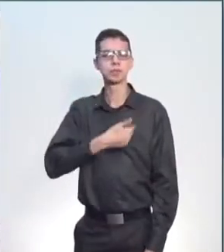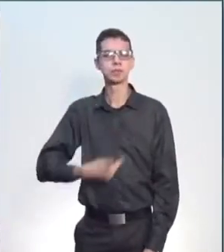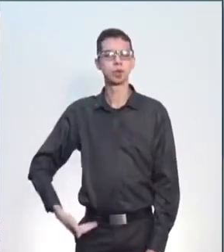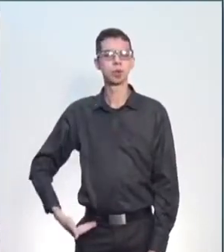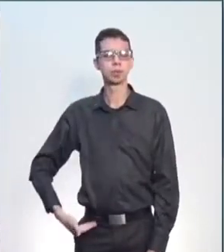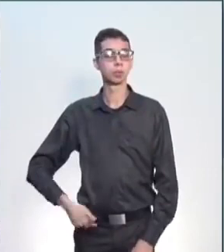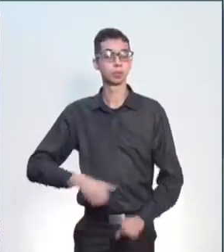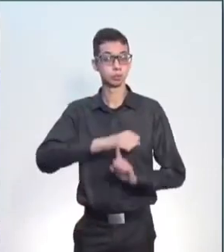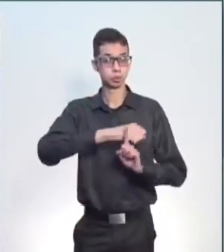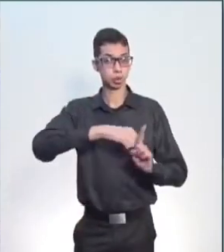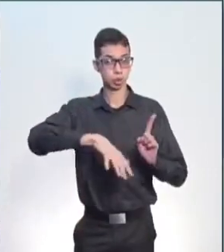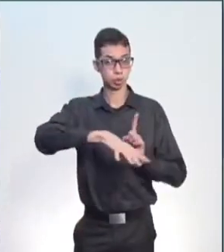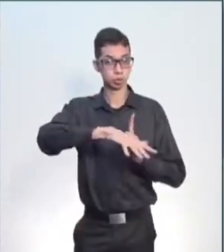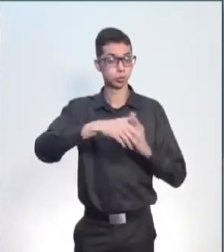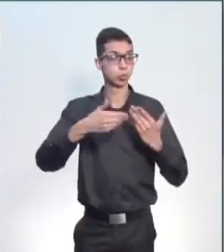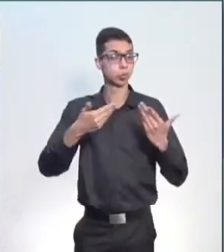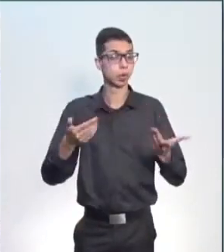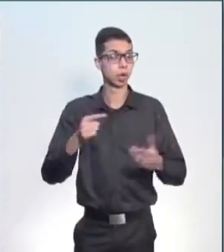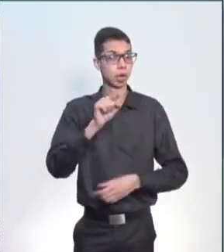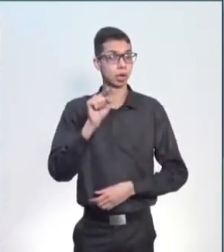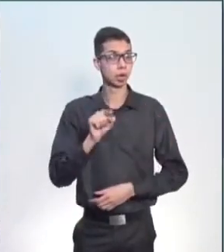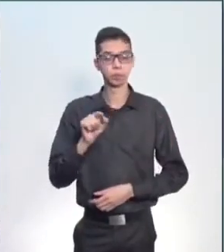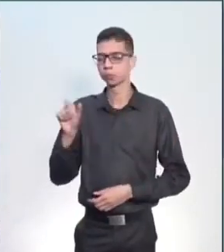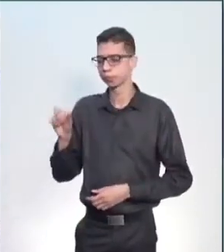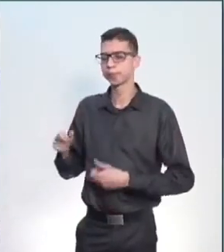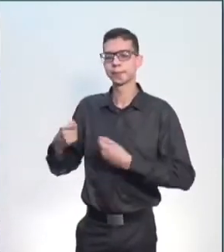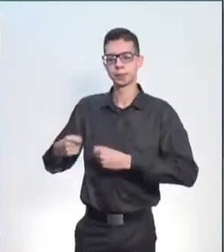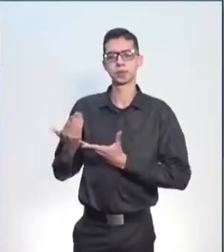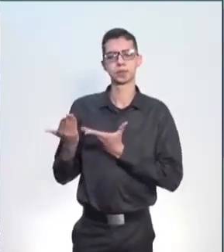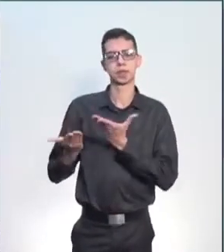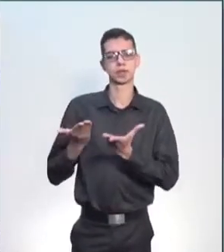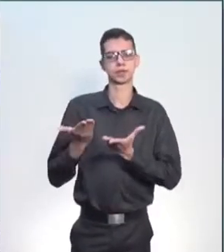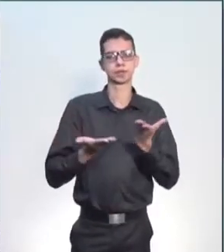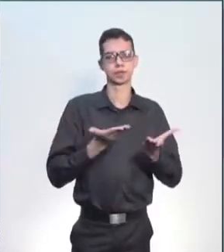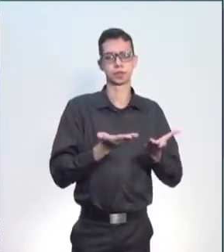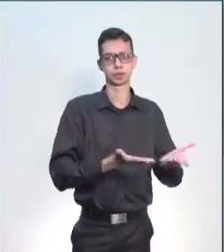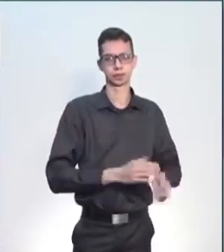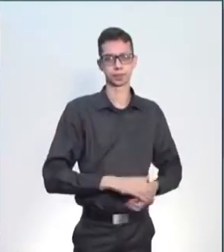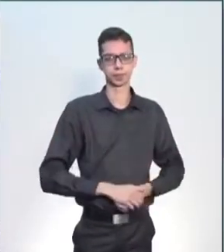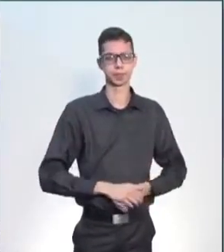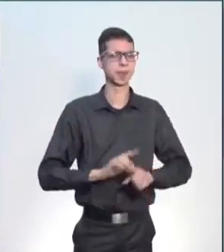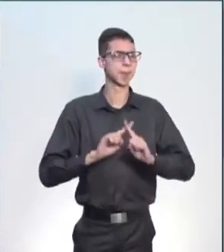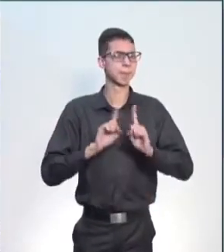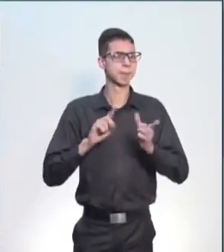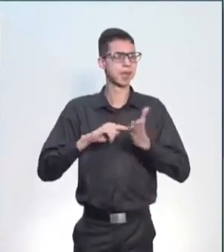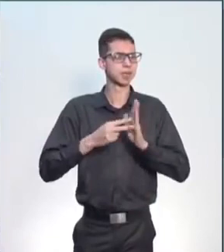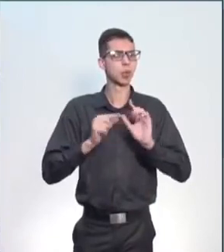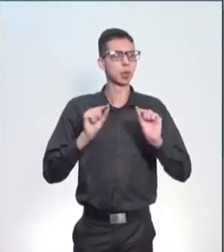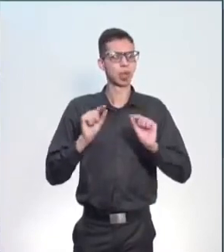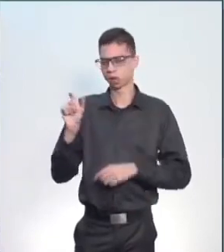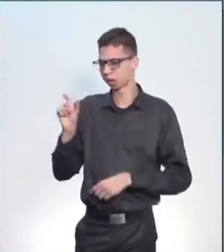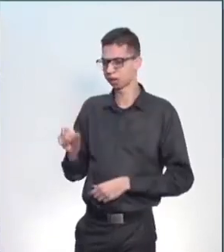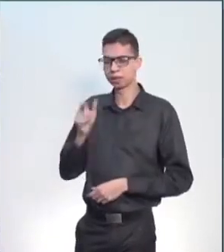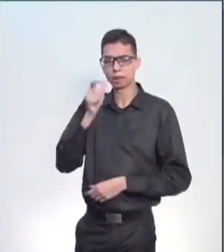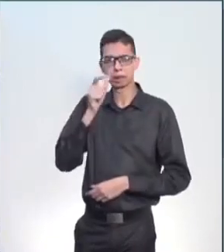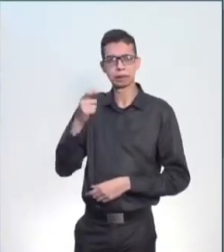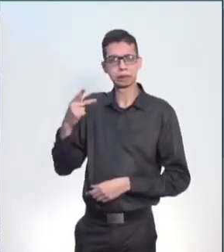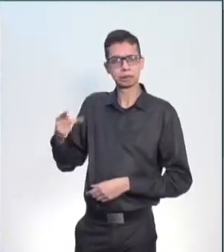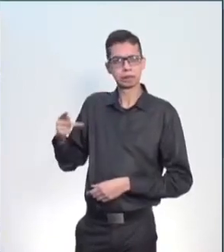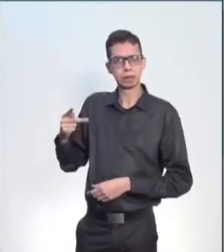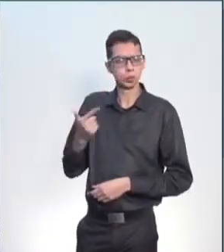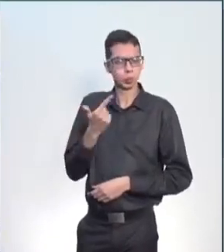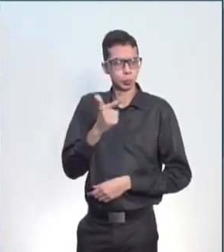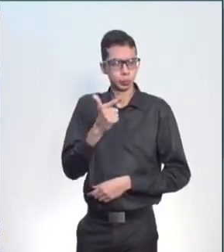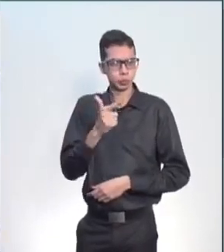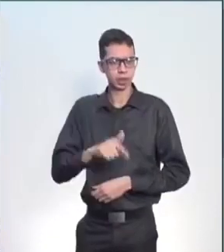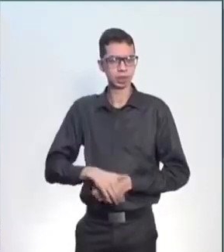buscar servir o público. Mas isso significa que ele é uma pessoa abnegada, que ele não tem interesses? Sim, ele tem